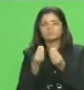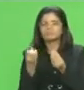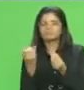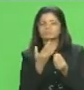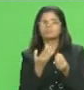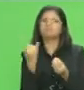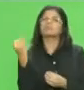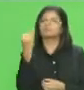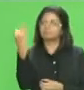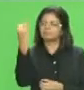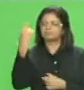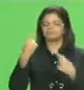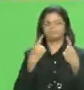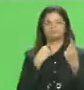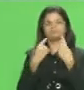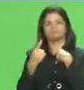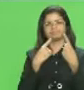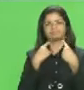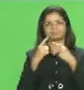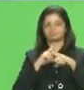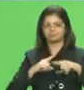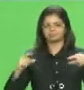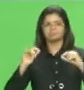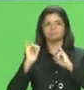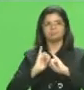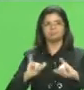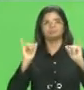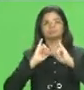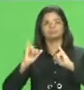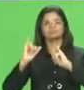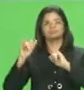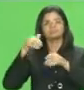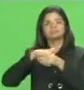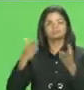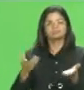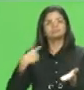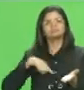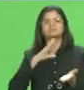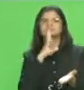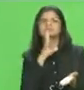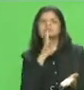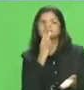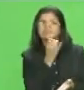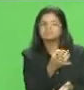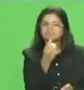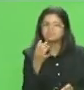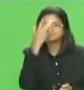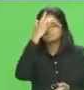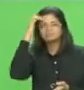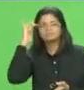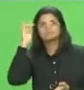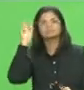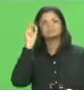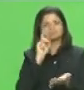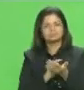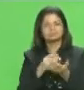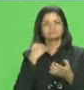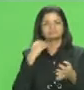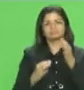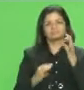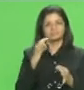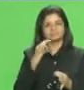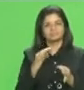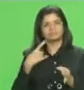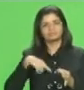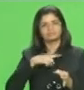um debate, onde sai, da propaganda eleitoral, e você conhece, a realidade, de cada candidato. Essa injustiça, de